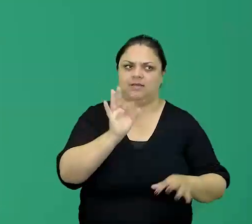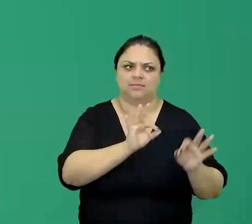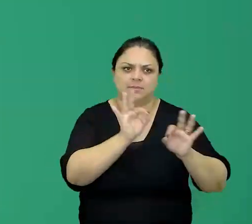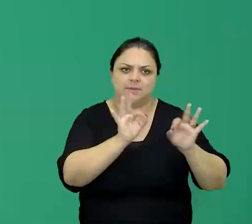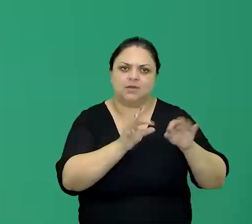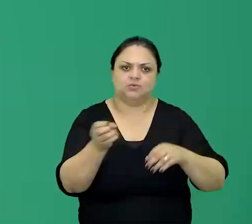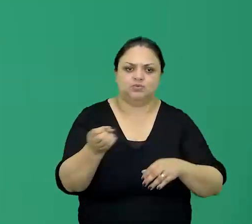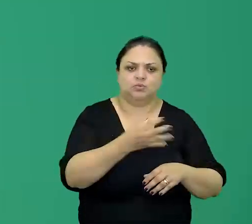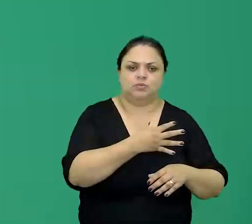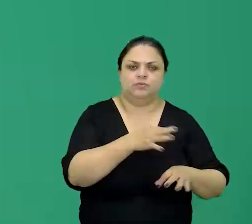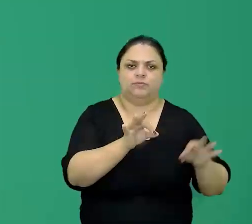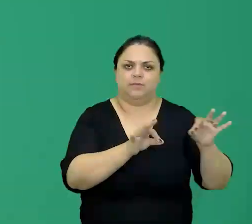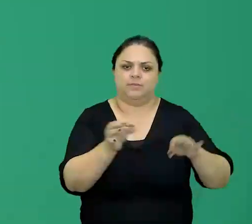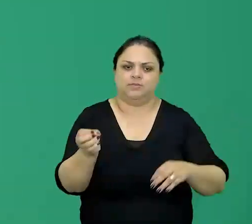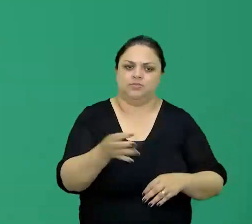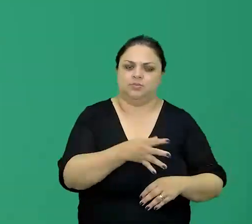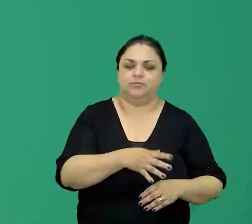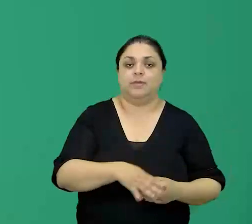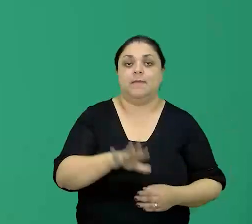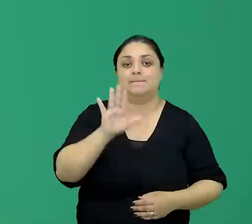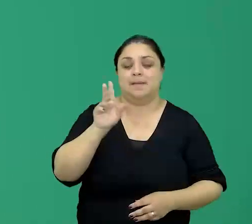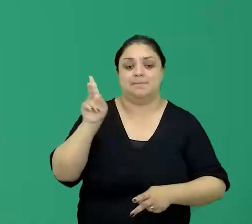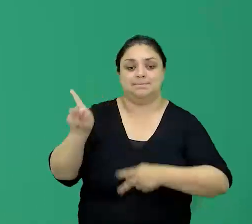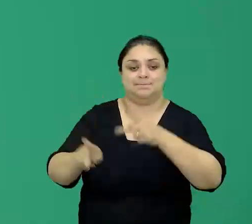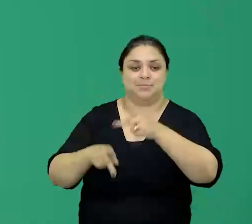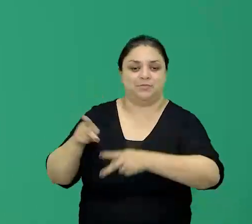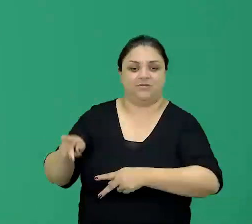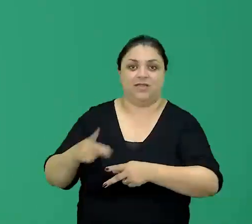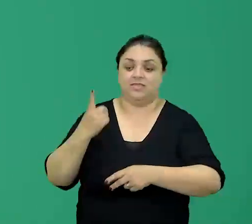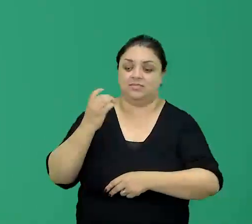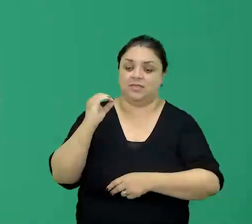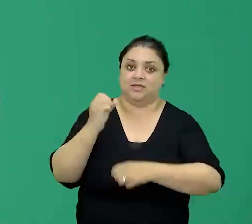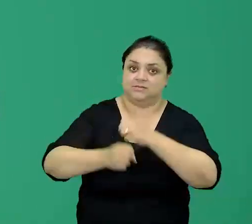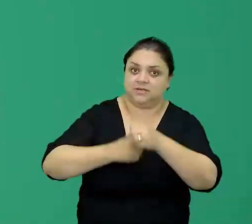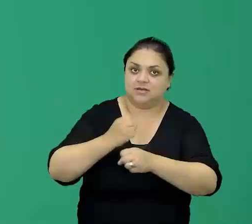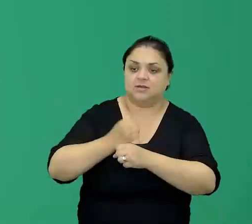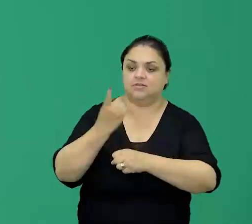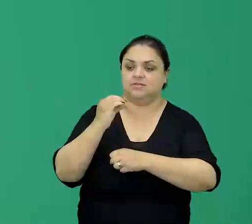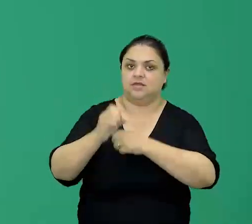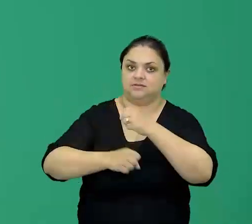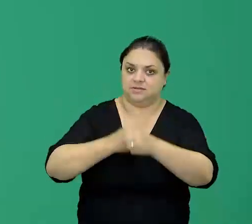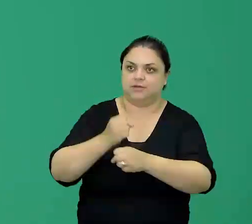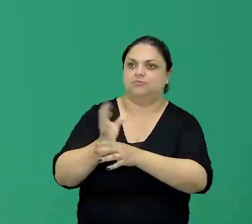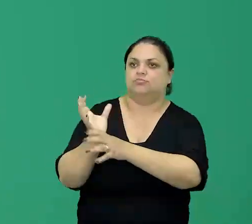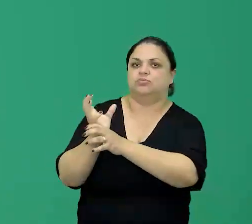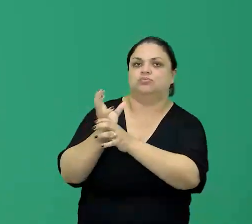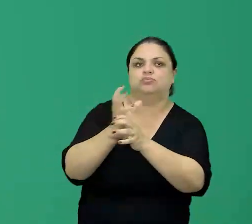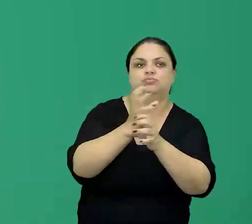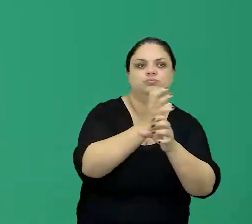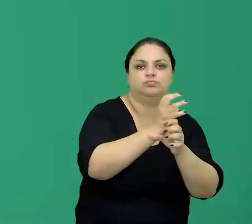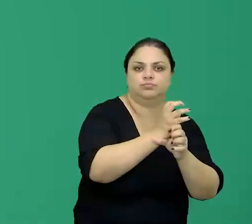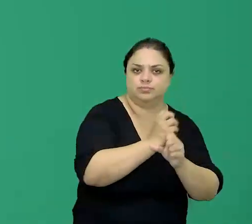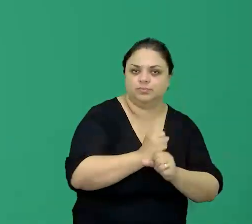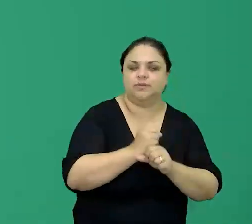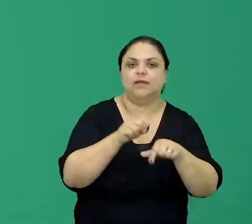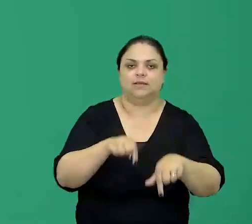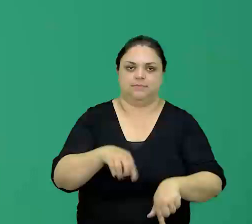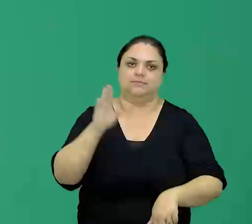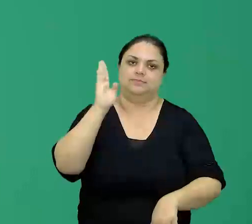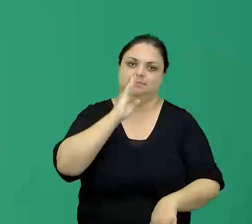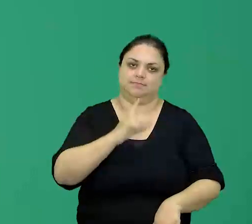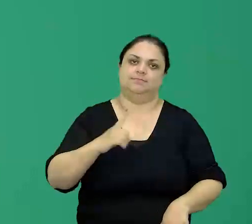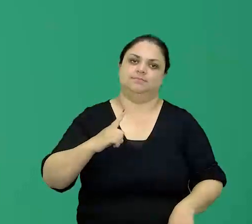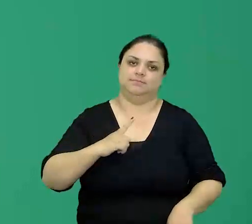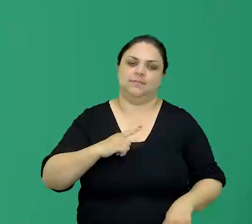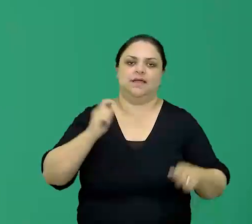Quando a gente fala de densidade populacional, a gente está falando aí a cada 10 anos, né? A gente faz o censo aqui no Brasil e